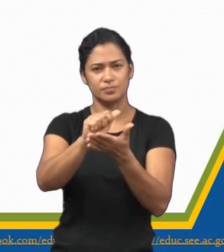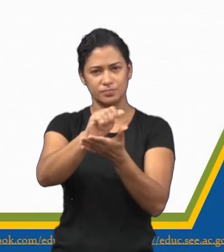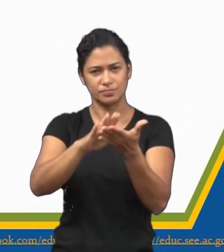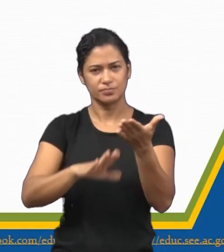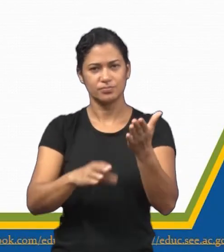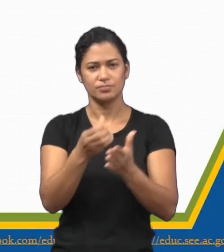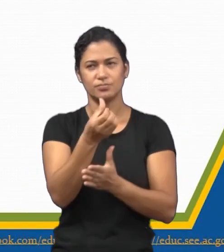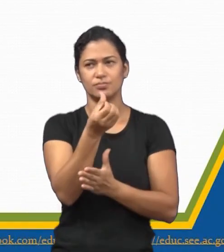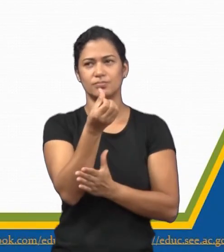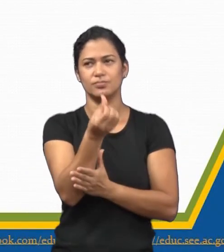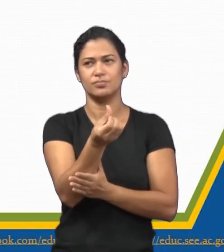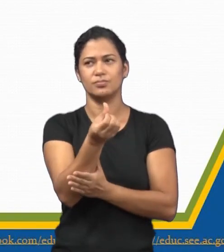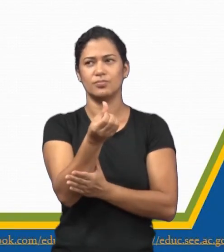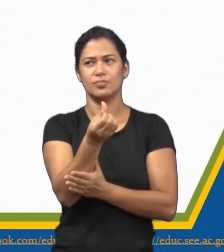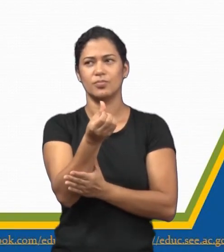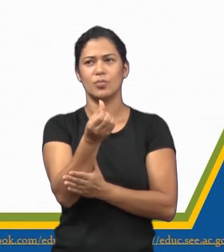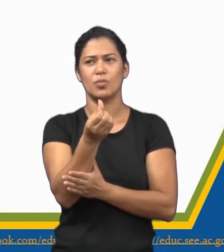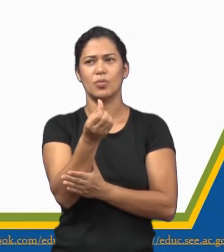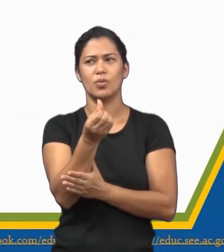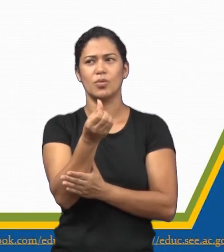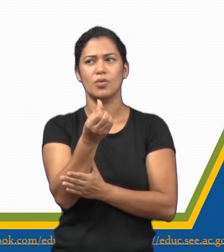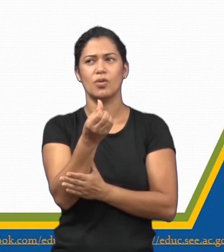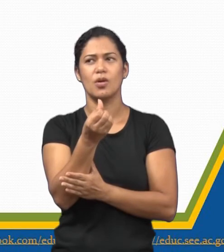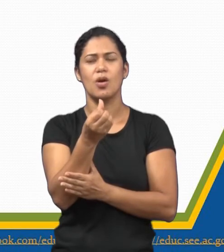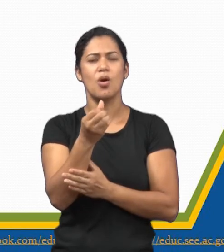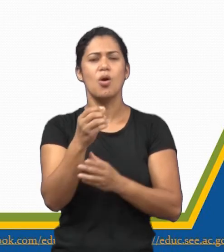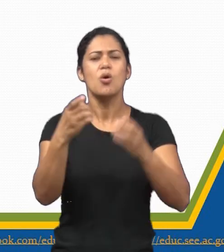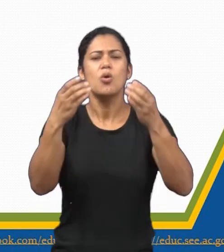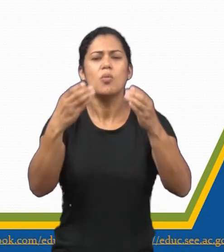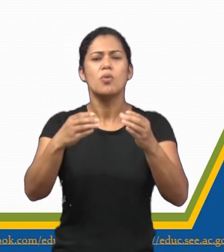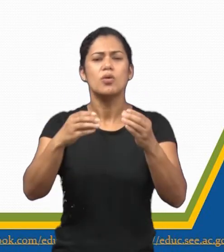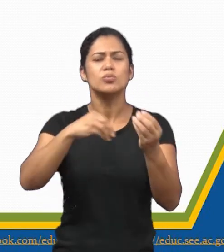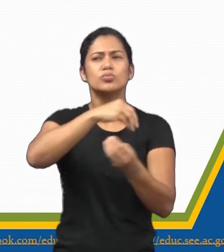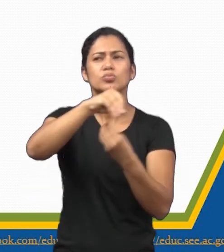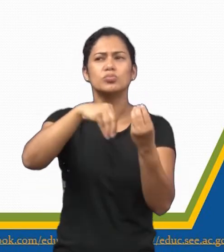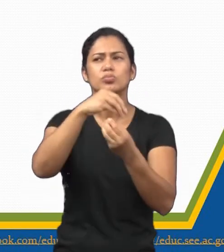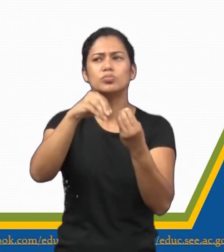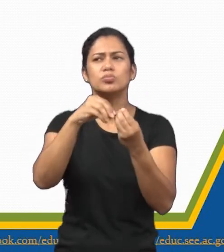Vamos lá, ó. O que podemos encontrar nos bairros mistos?